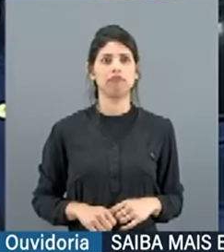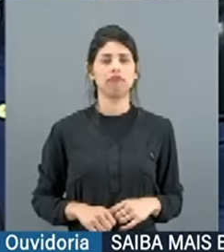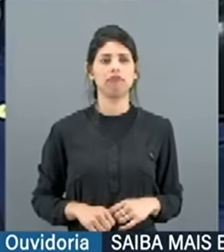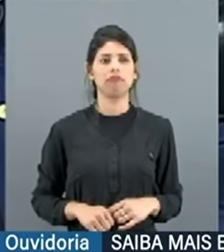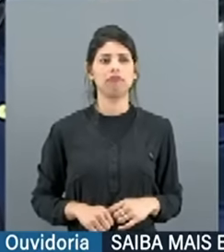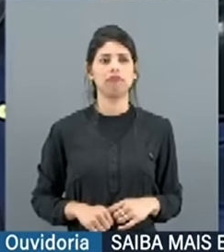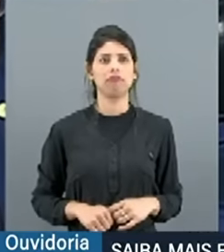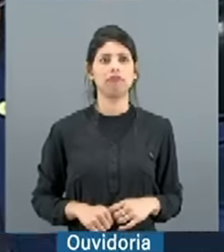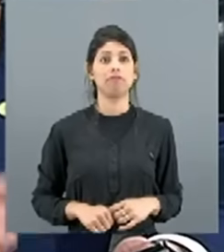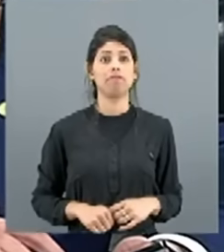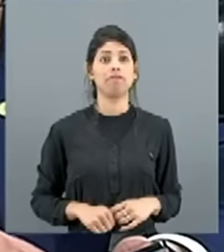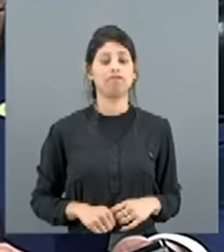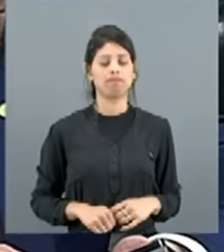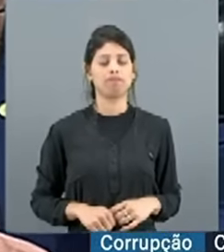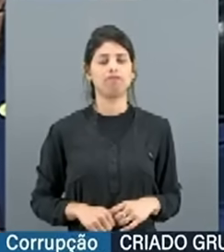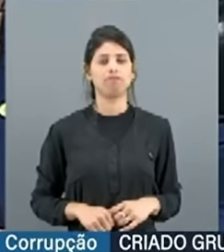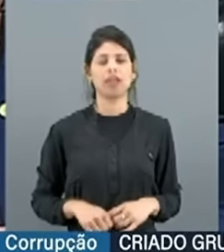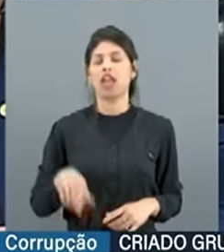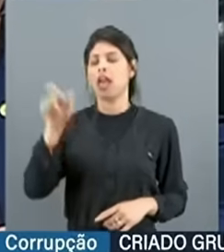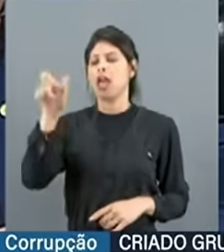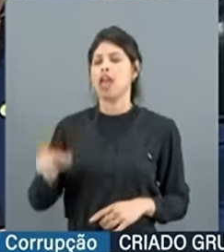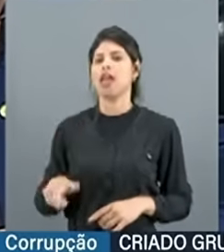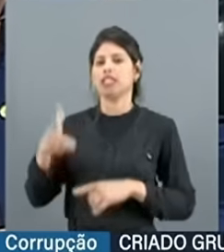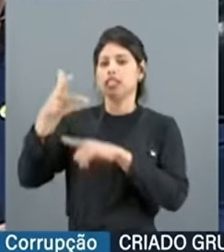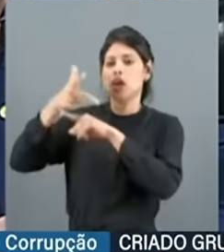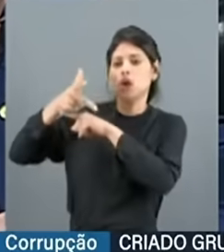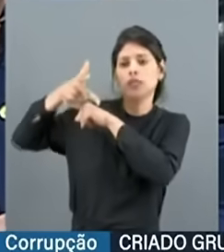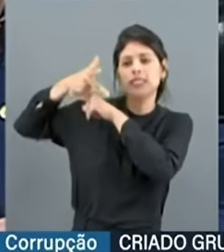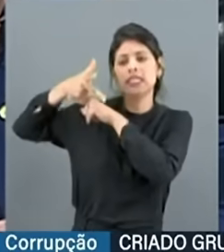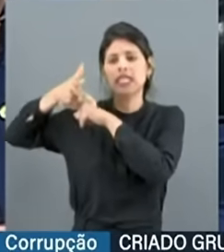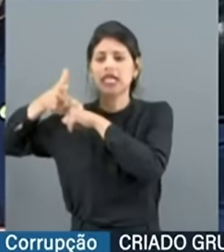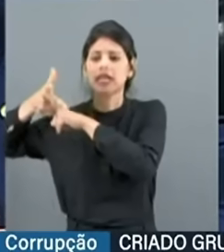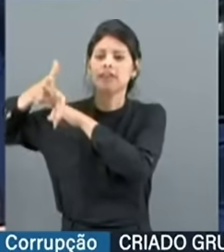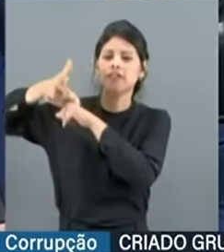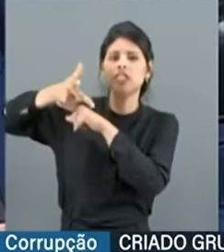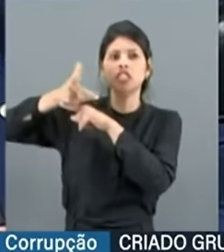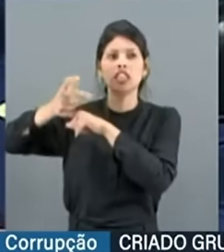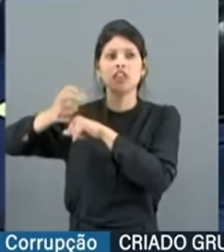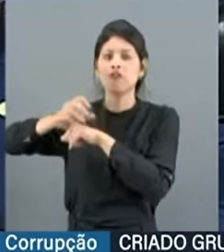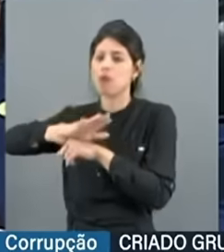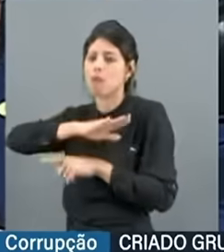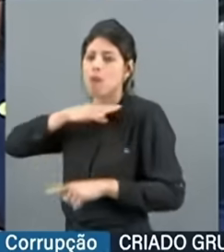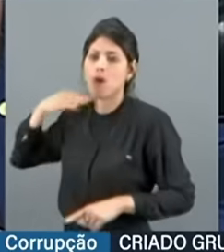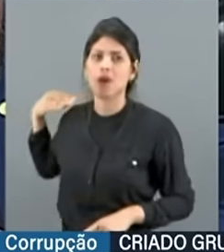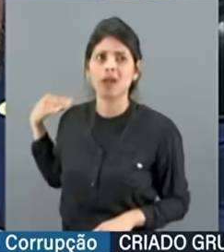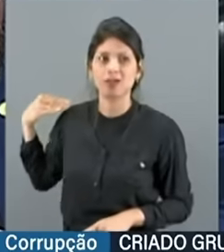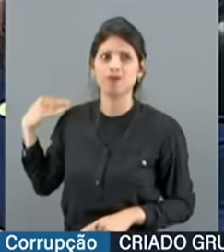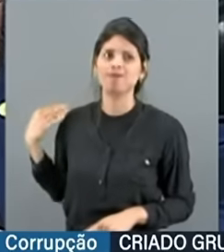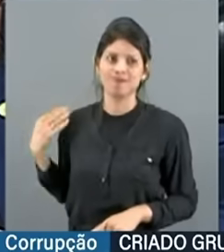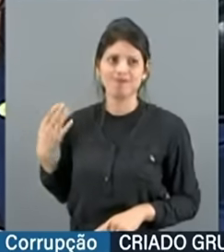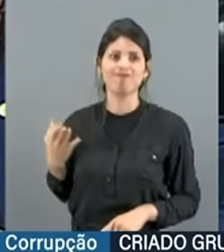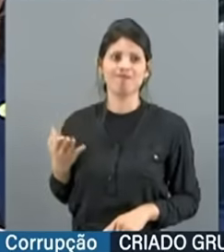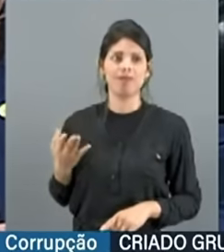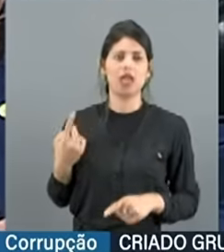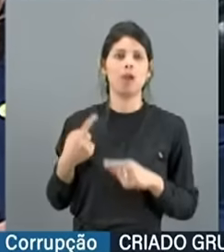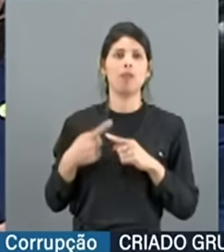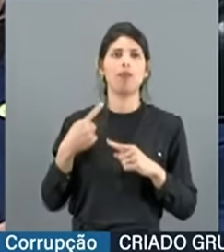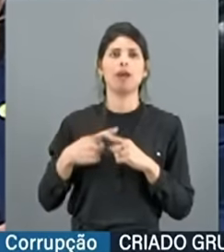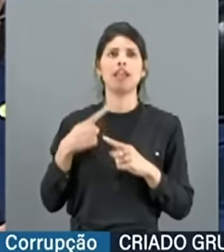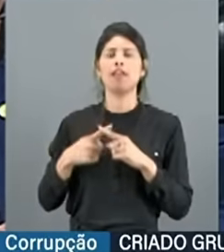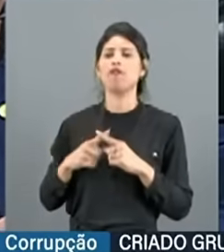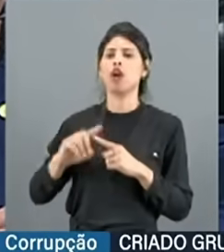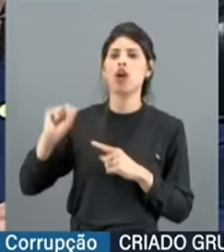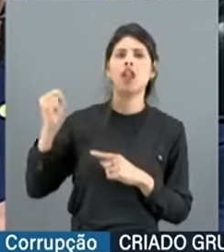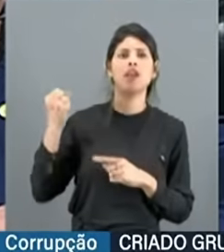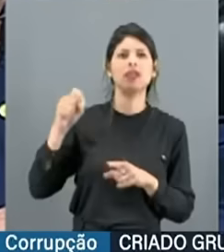Esse é o cinegrafista Santiago Andrade, que foi morto nessa manifestação da extrema esquerda. Então é importante, general, para a gente ter um parâmetro do que é